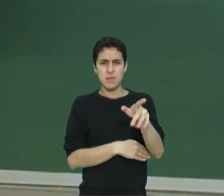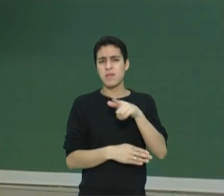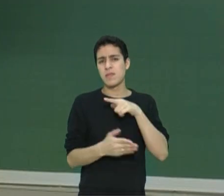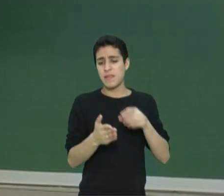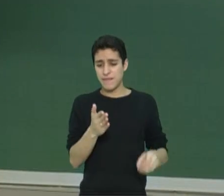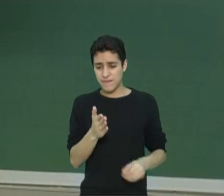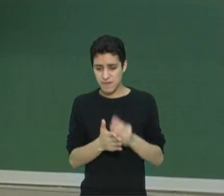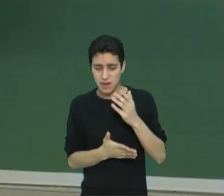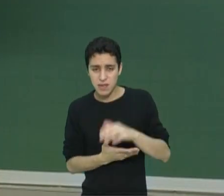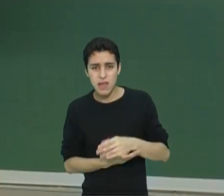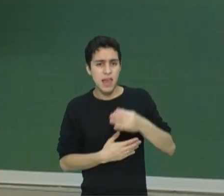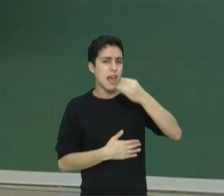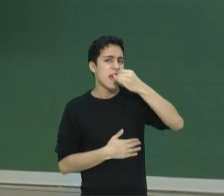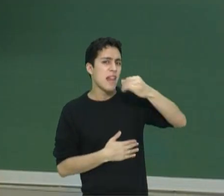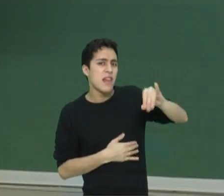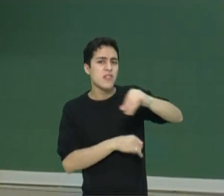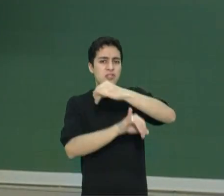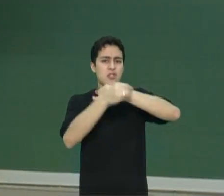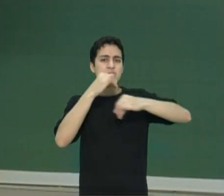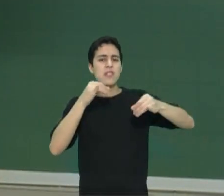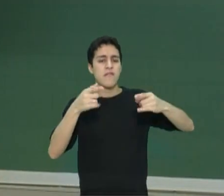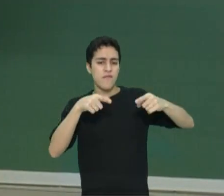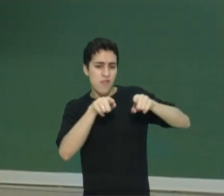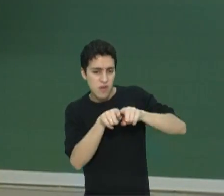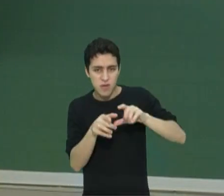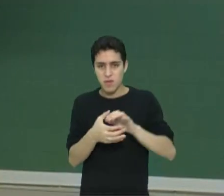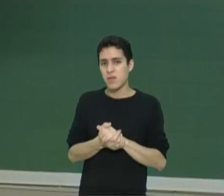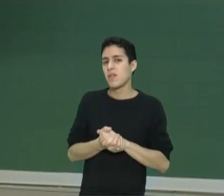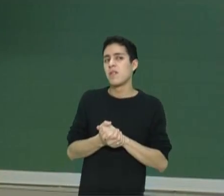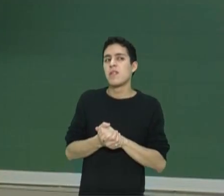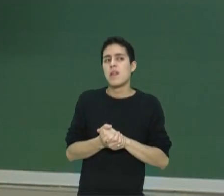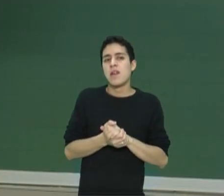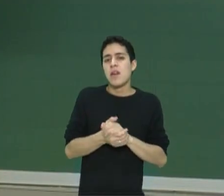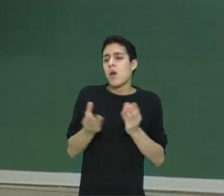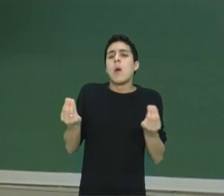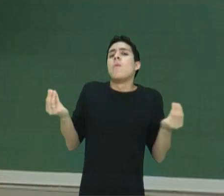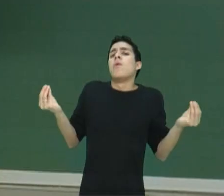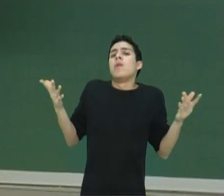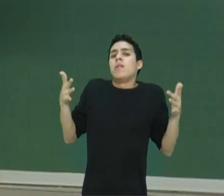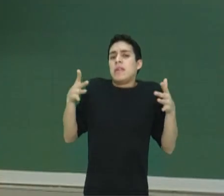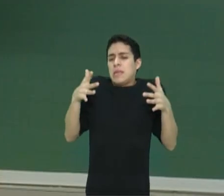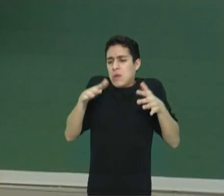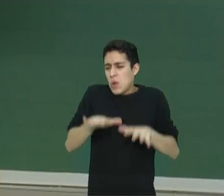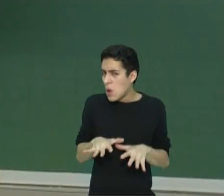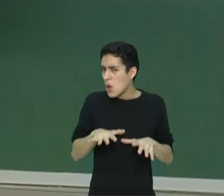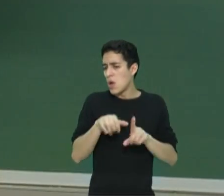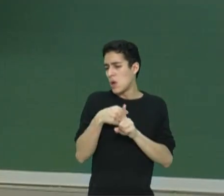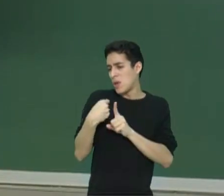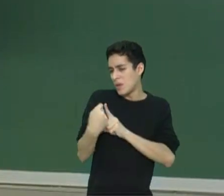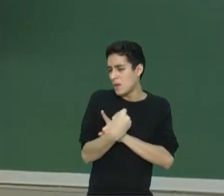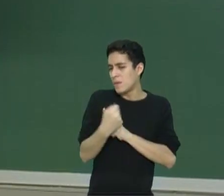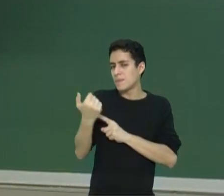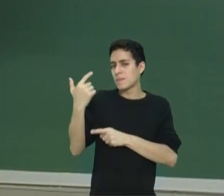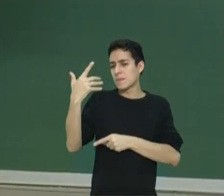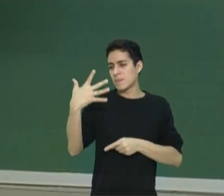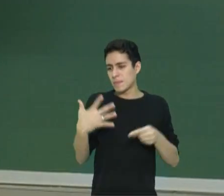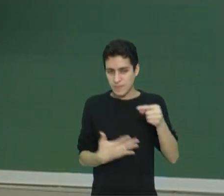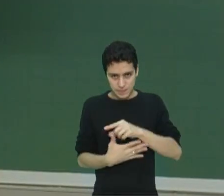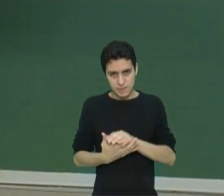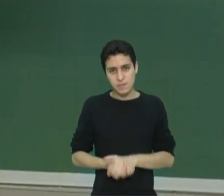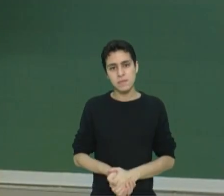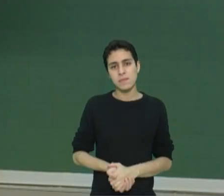energia renovável inclusão social na agenda a gente não vai além do meio ambiente né Vai lá nas questões sociais de